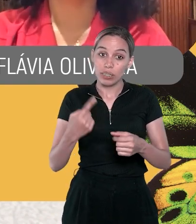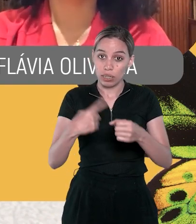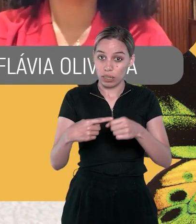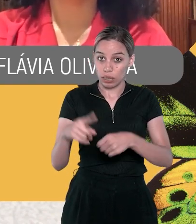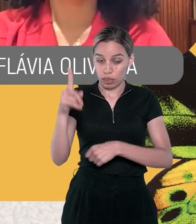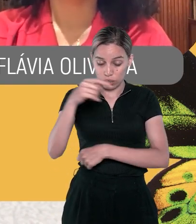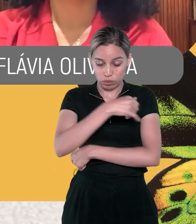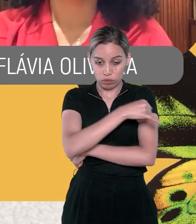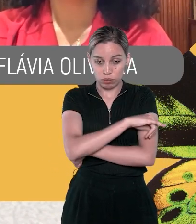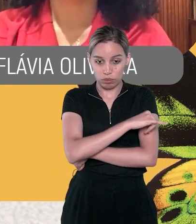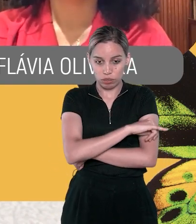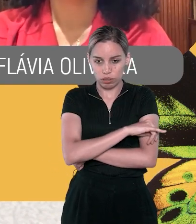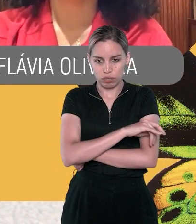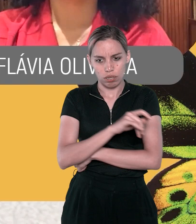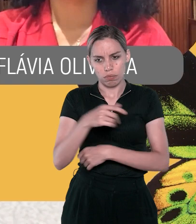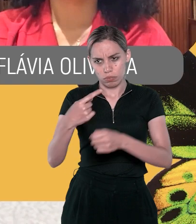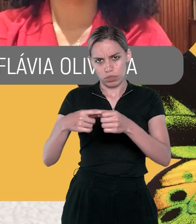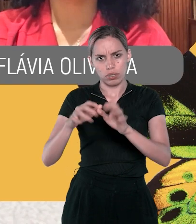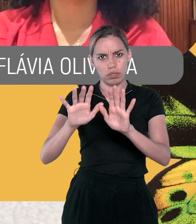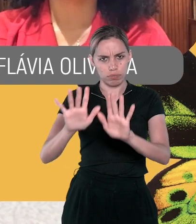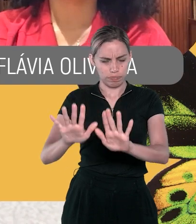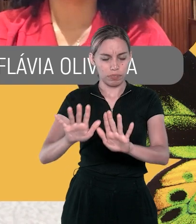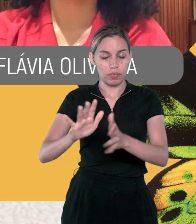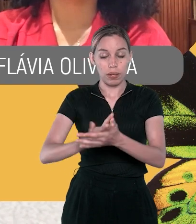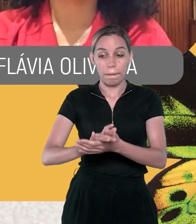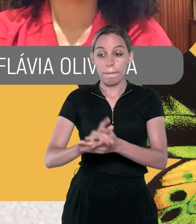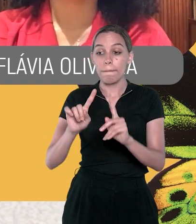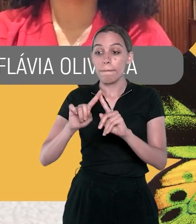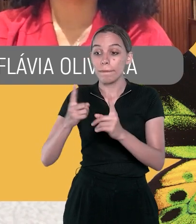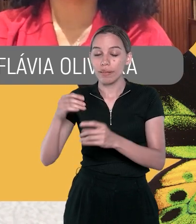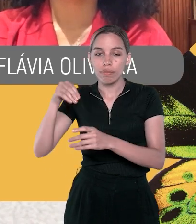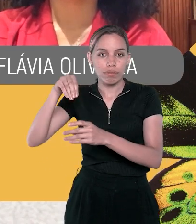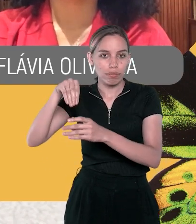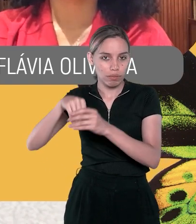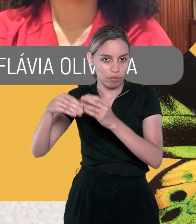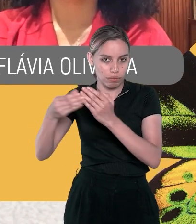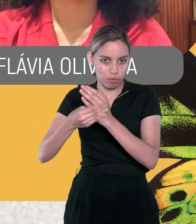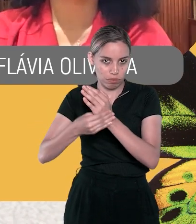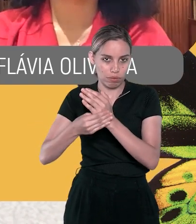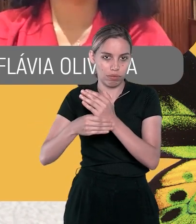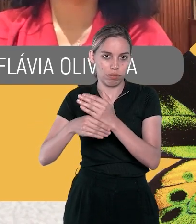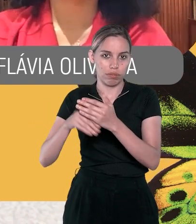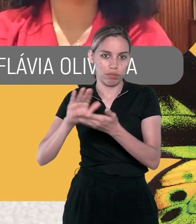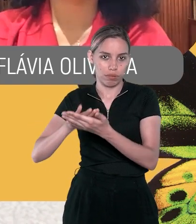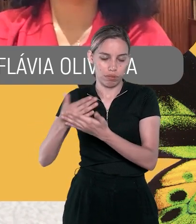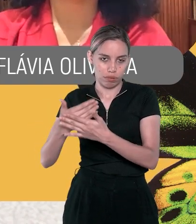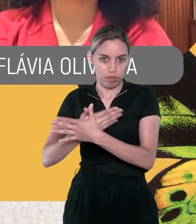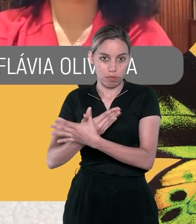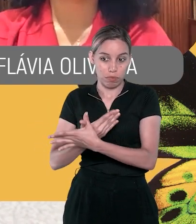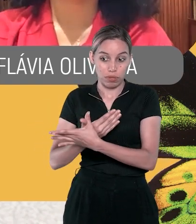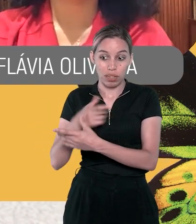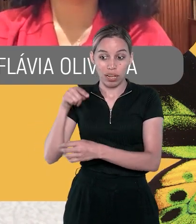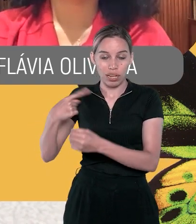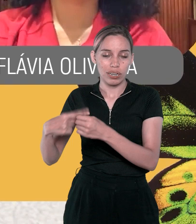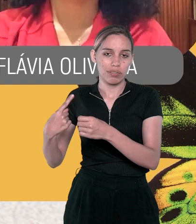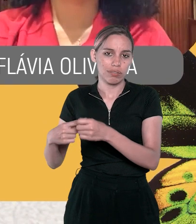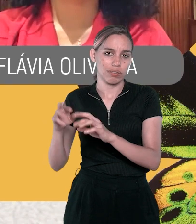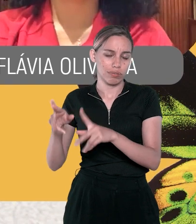No caso do intérprete de borboletas, não, eu queria de fato que fosse, inclusive que não fosse a cidade onde eu